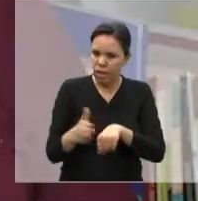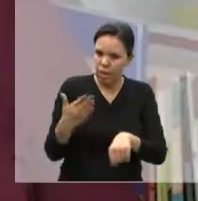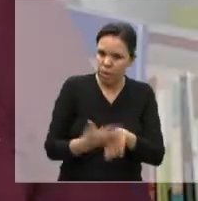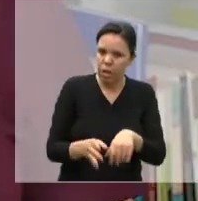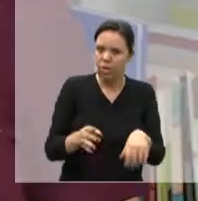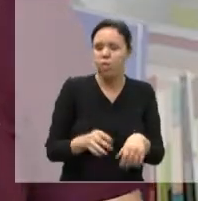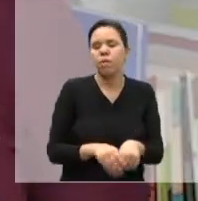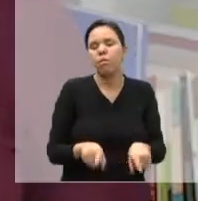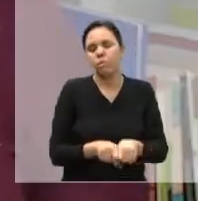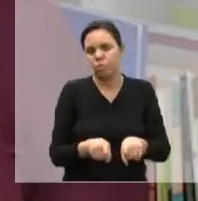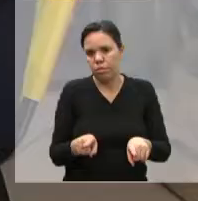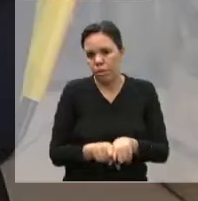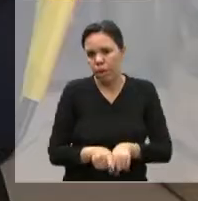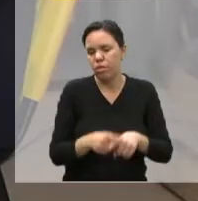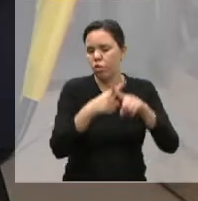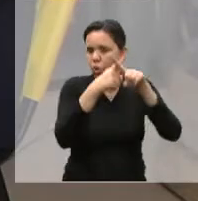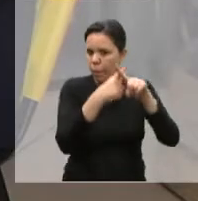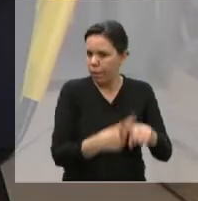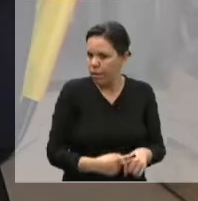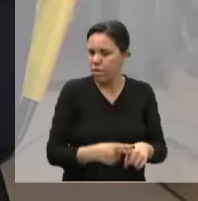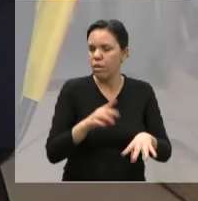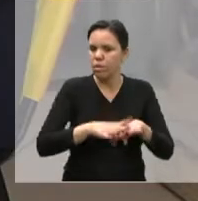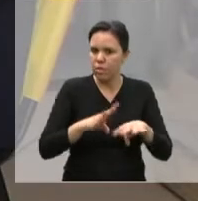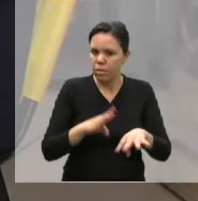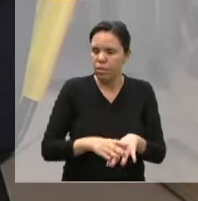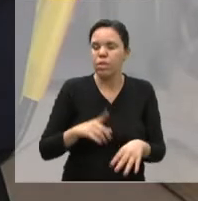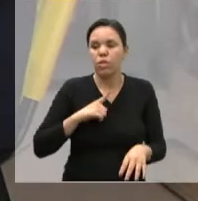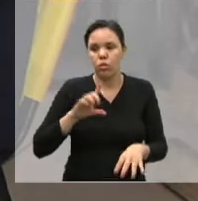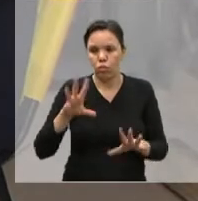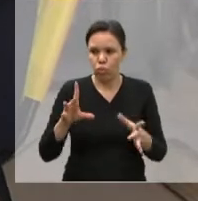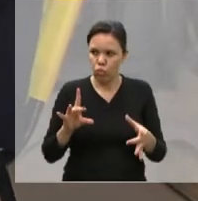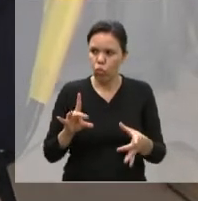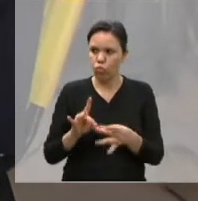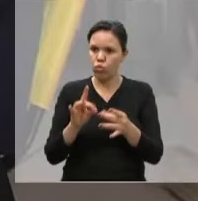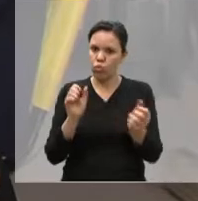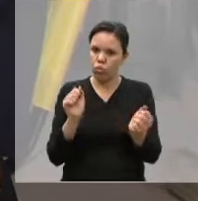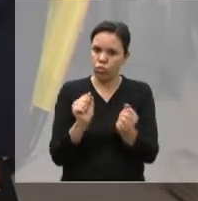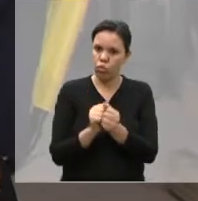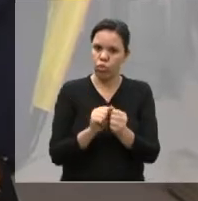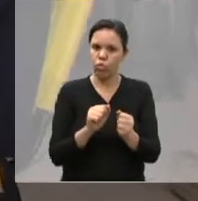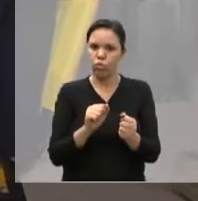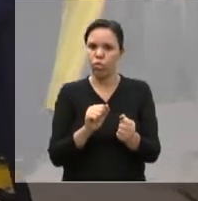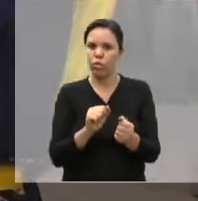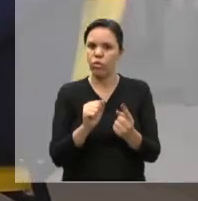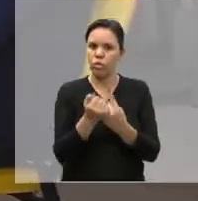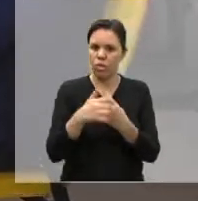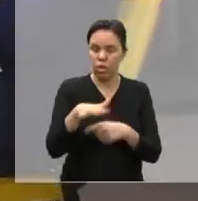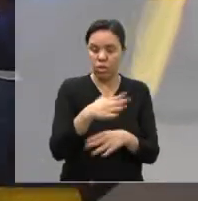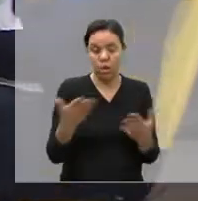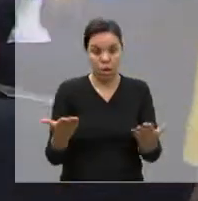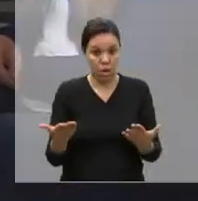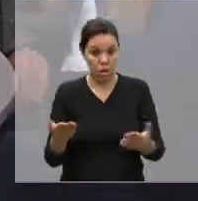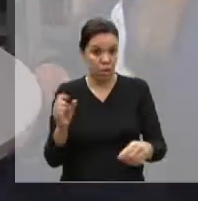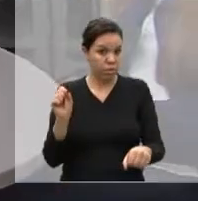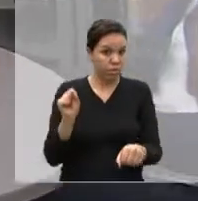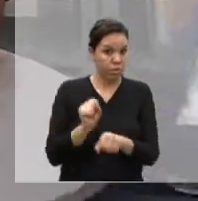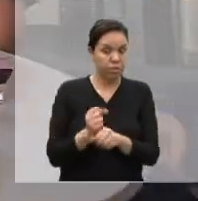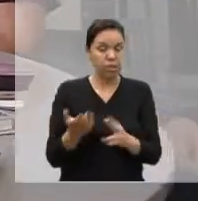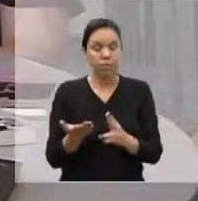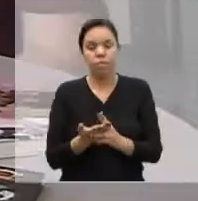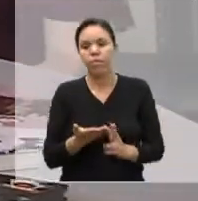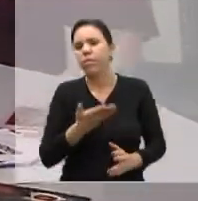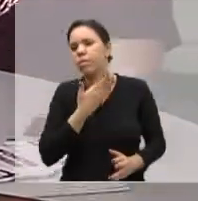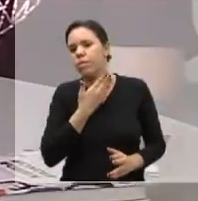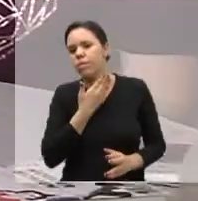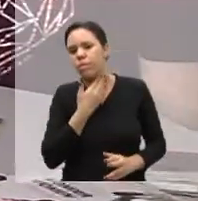tudo isso é com a sociedade. Tá certo, a gente vai dar uma pausa agora nesse nosso bate-papo por um breve intervalo. Não